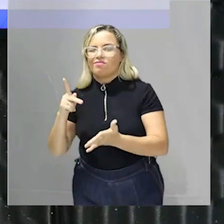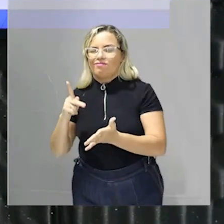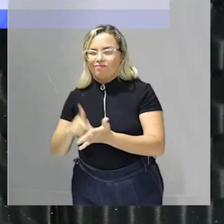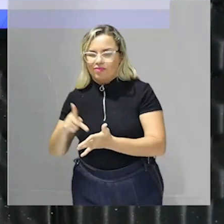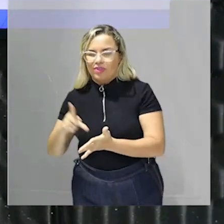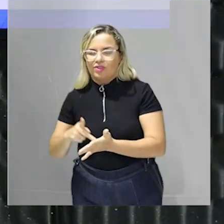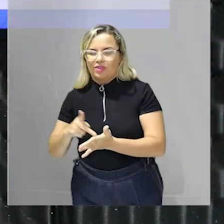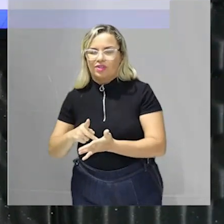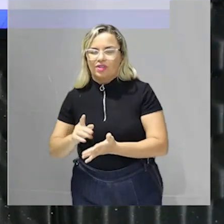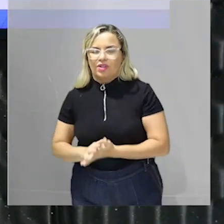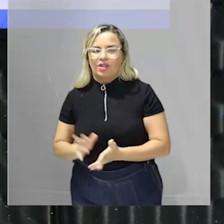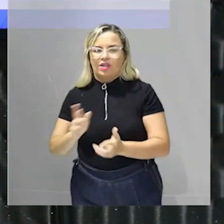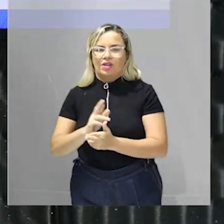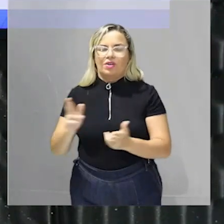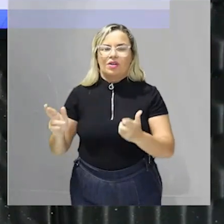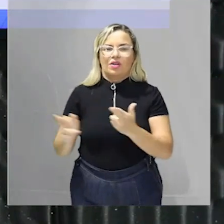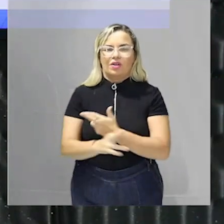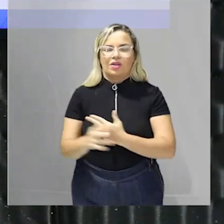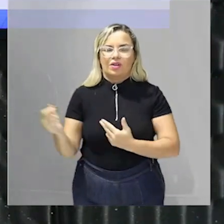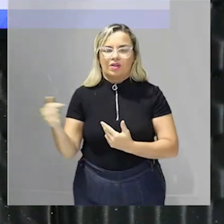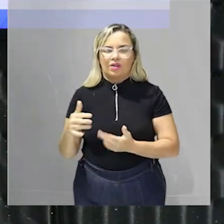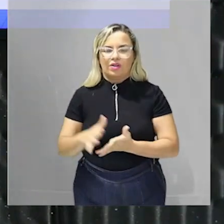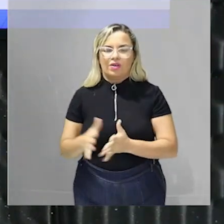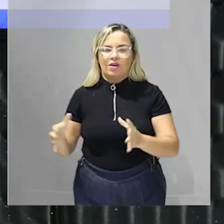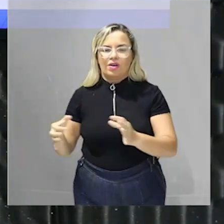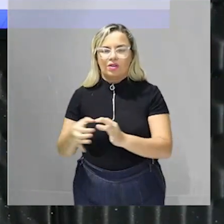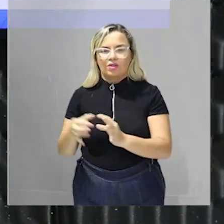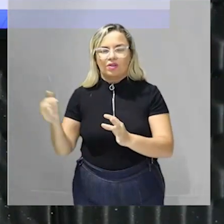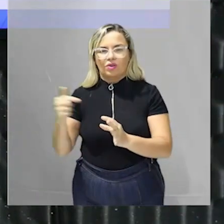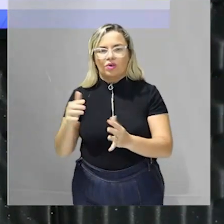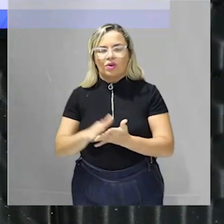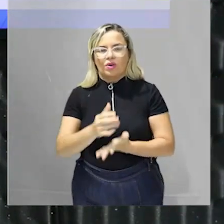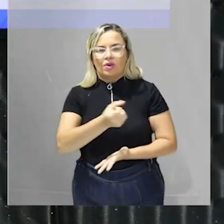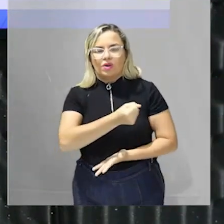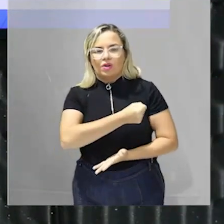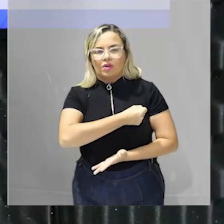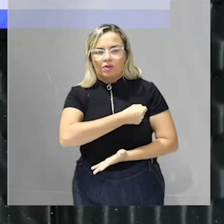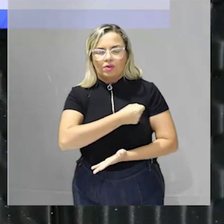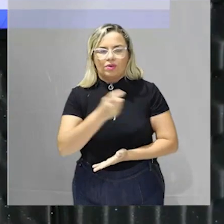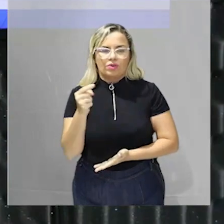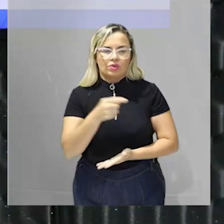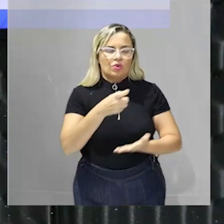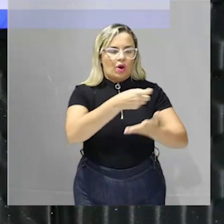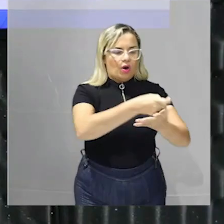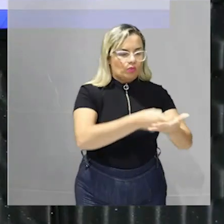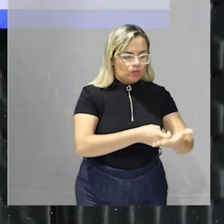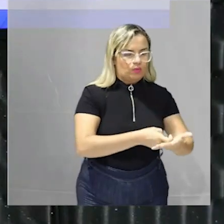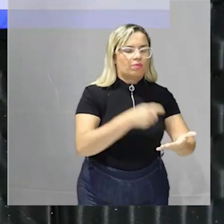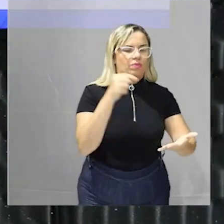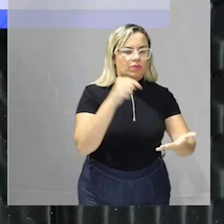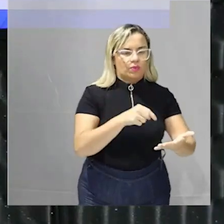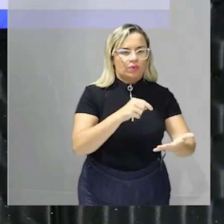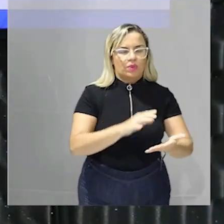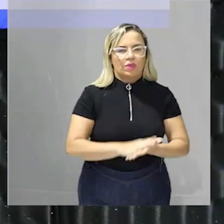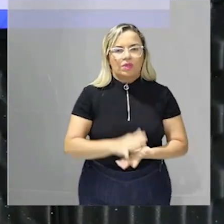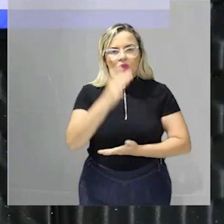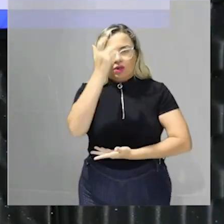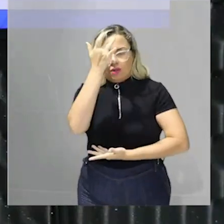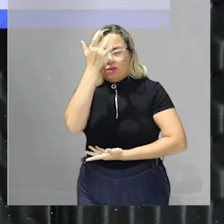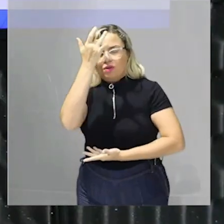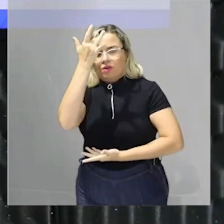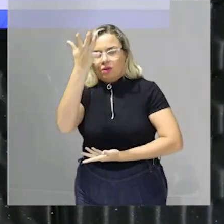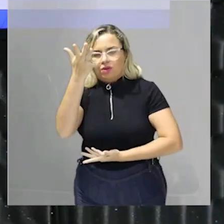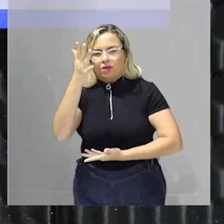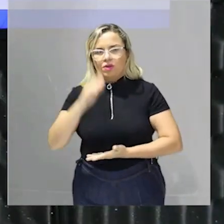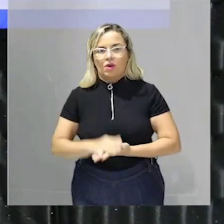questões provavelmente elas terão uma numeração relacionada ao texto, o que vai